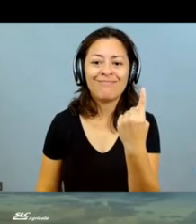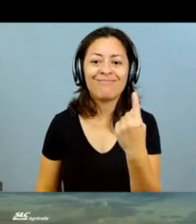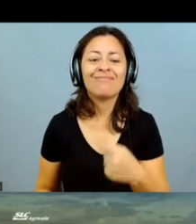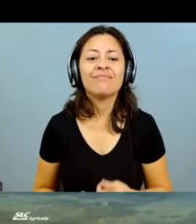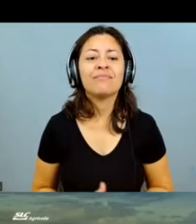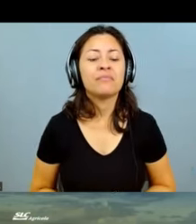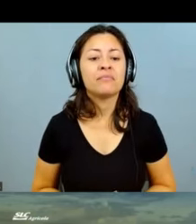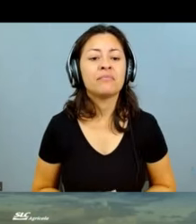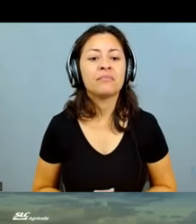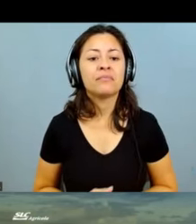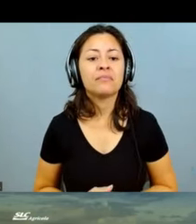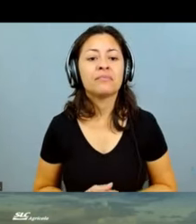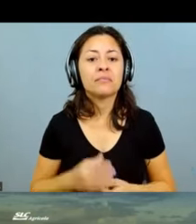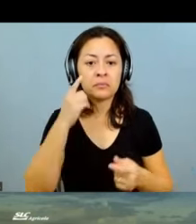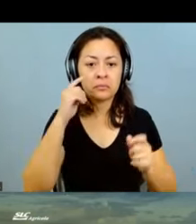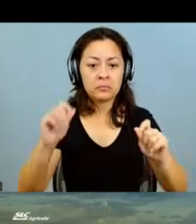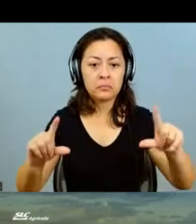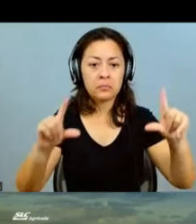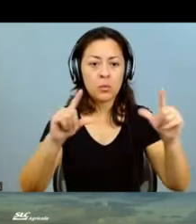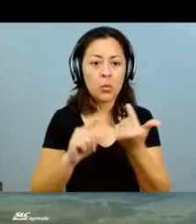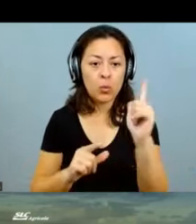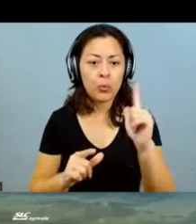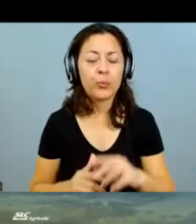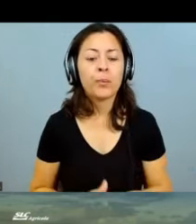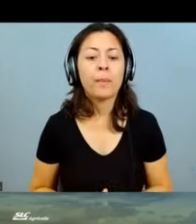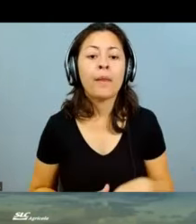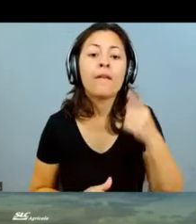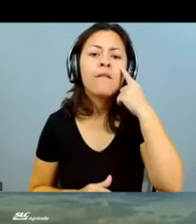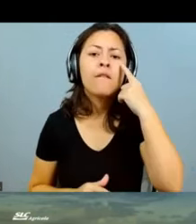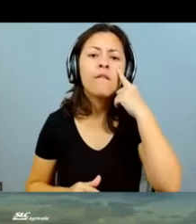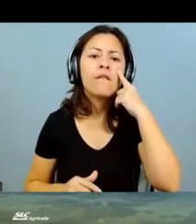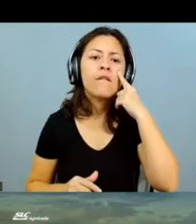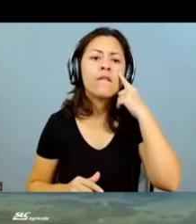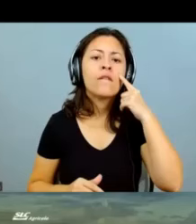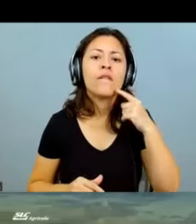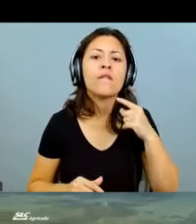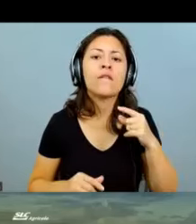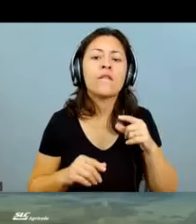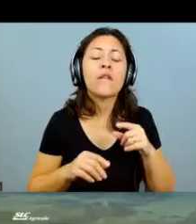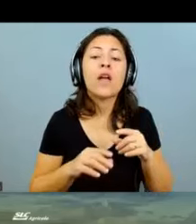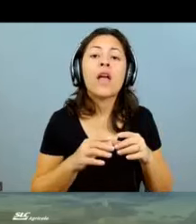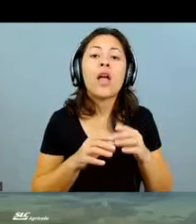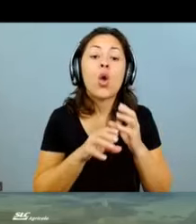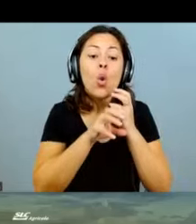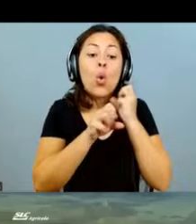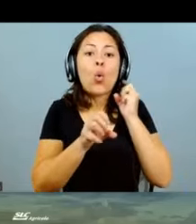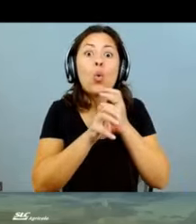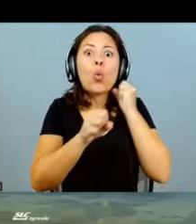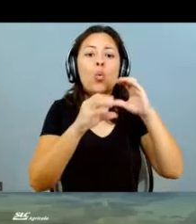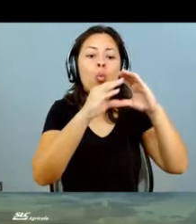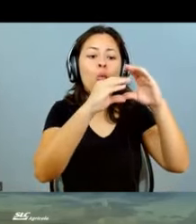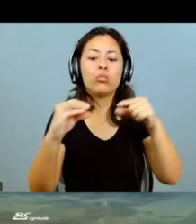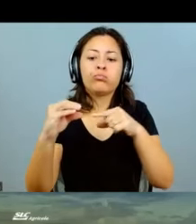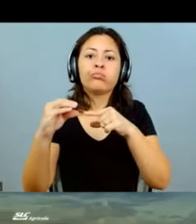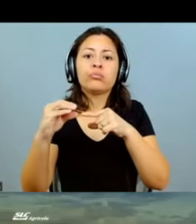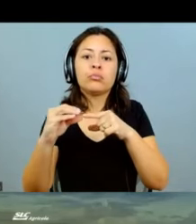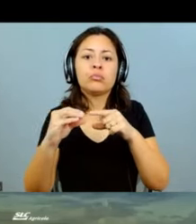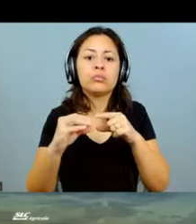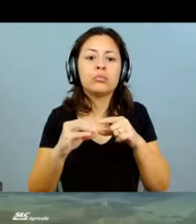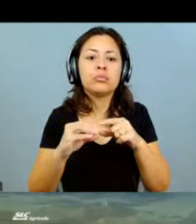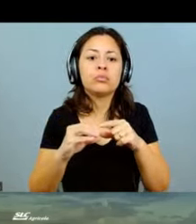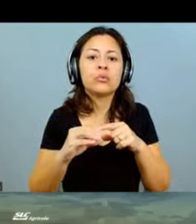Vamos para o slide 14 para falarmos sobre a distribuição do lucro líquido da controladora Nossa assembleia geral